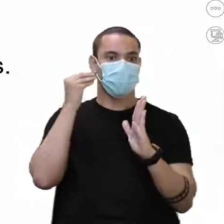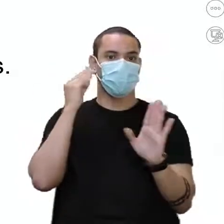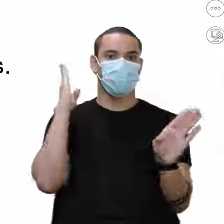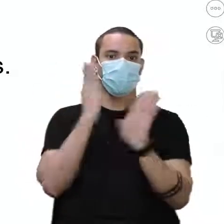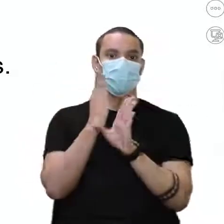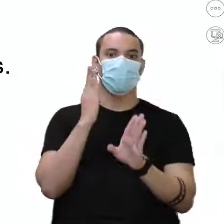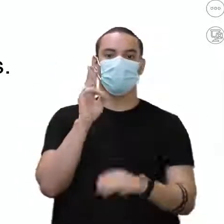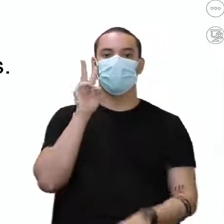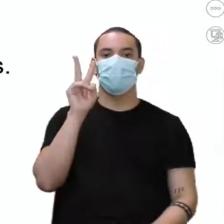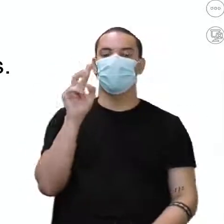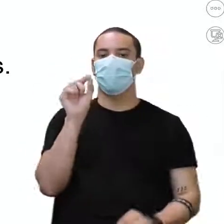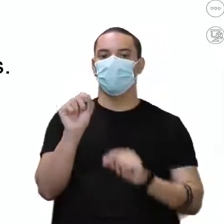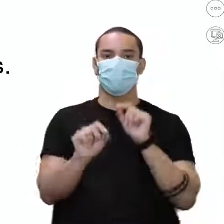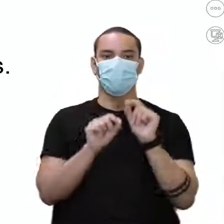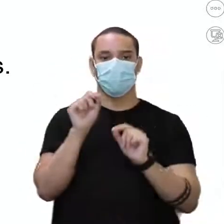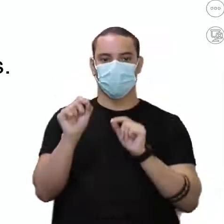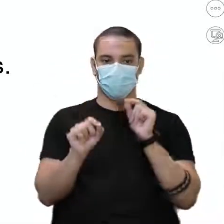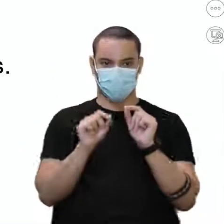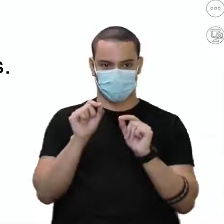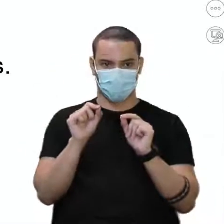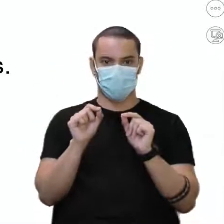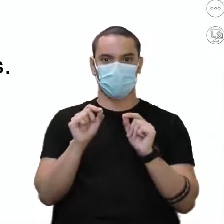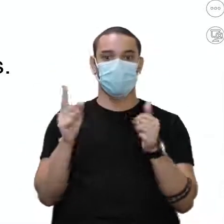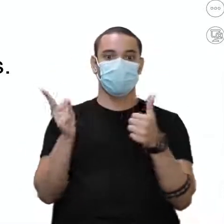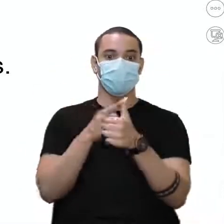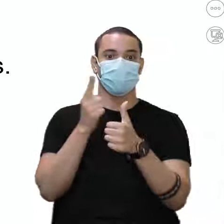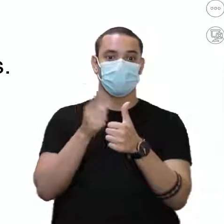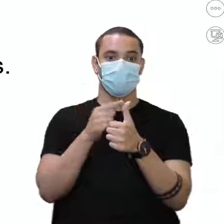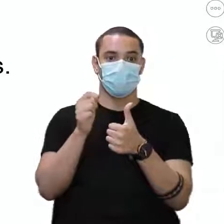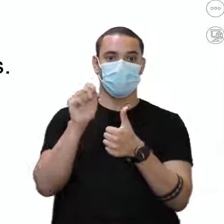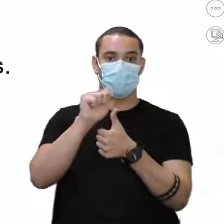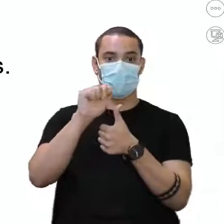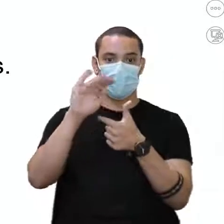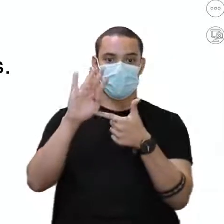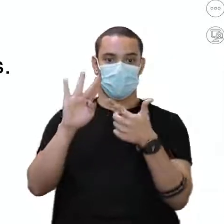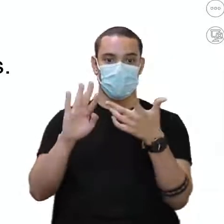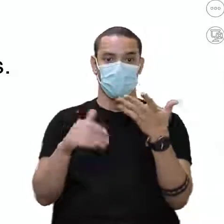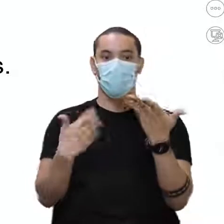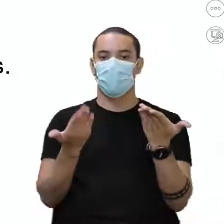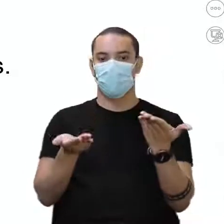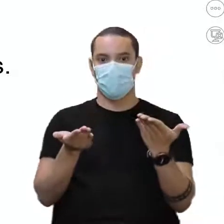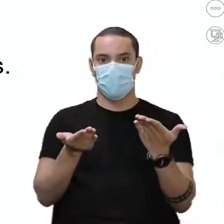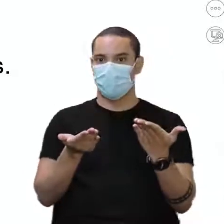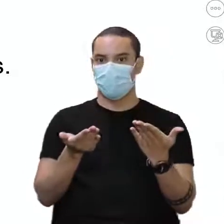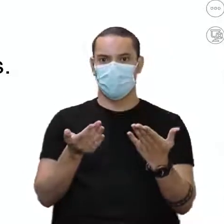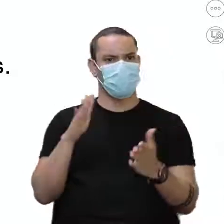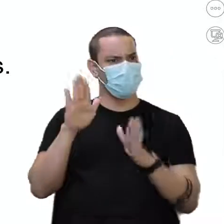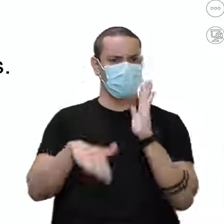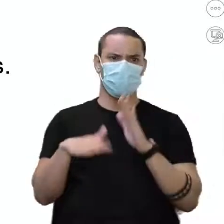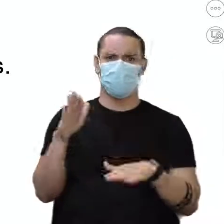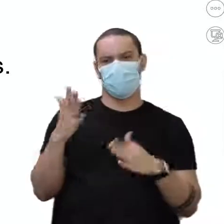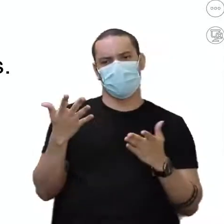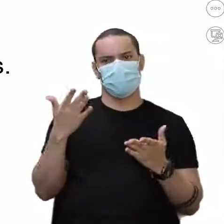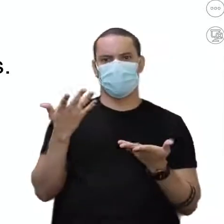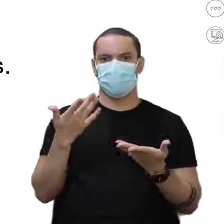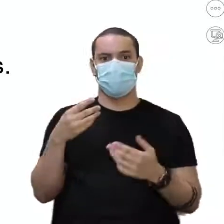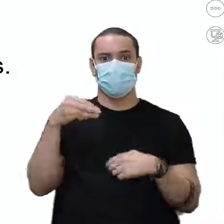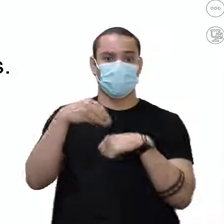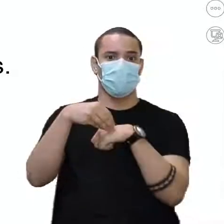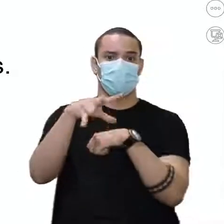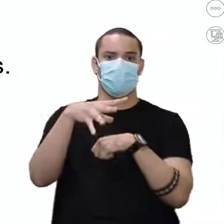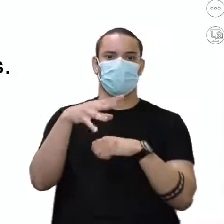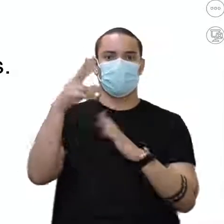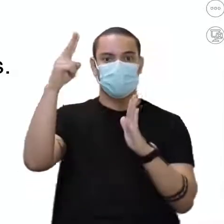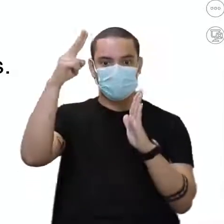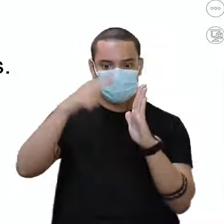que está escrito, vamos ver primeiramente as alternativas. Você primeiro lê as alternativas, nem sempre eu faço assim, mas a dica para vocês